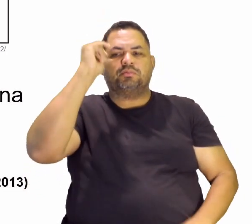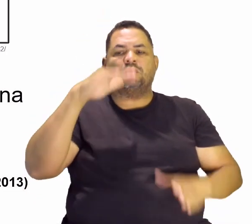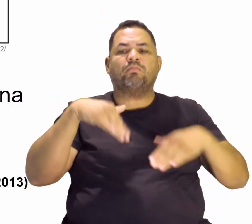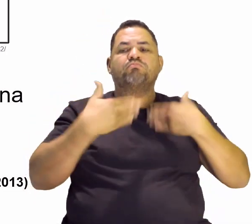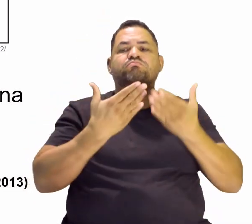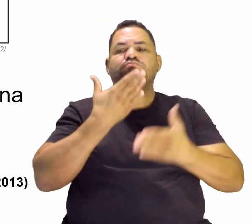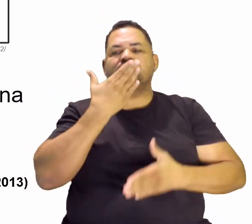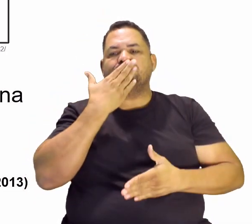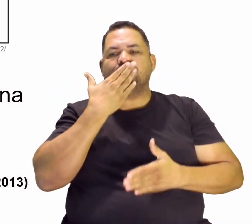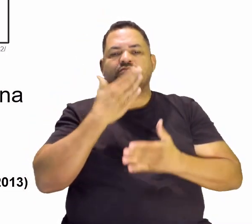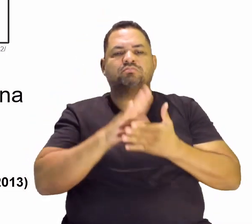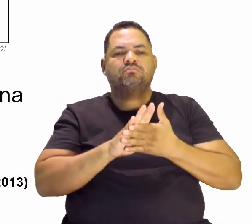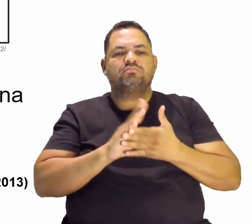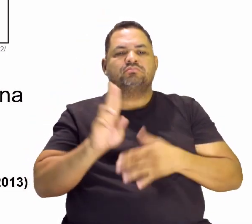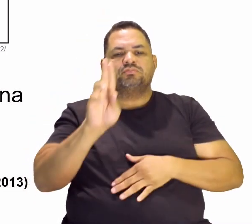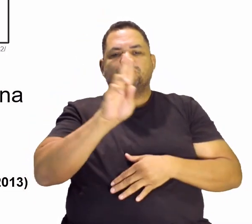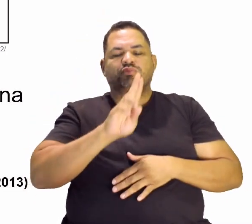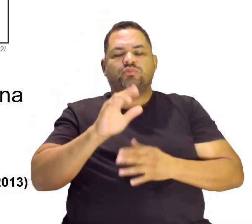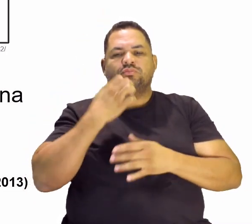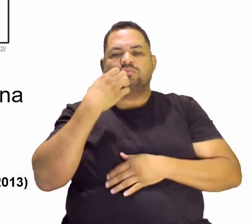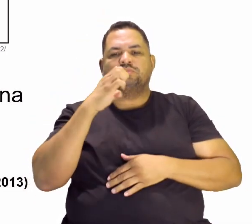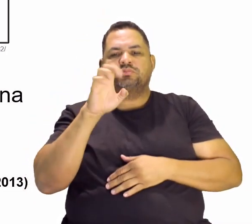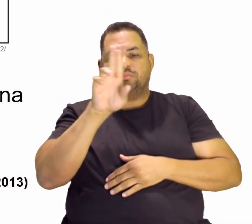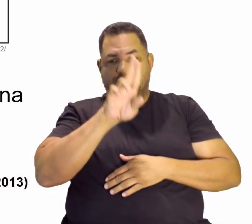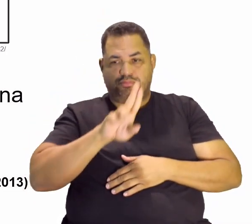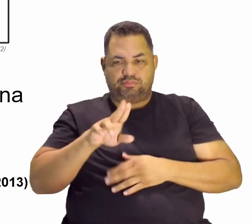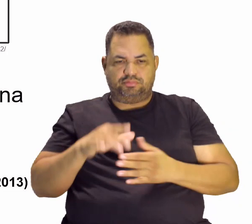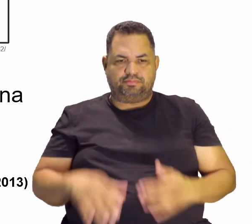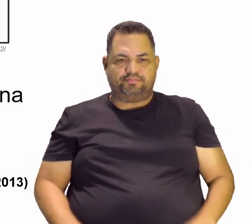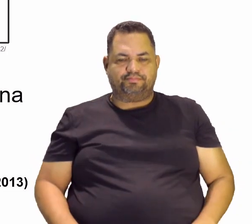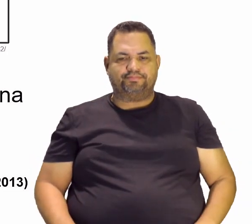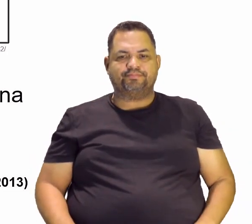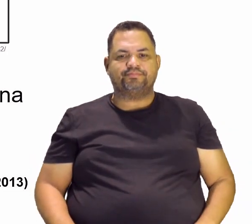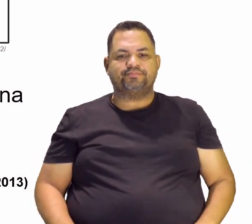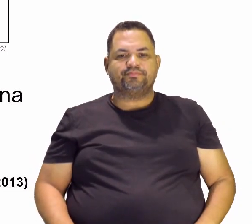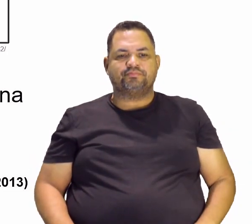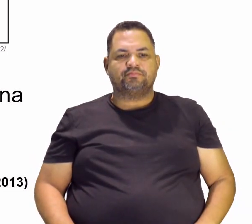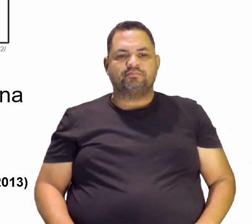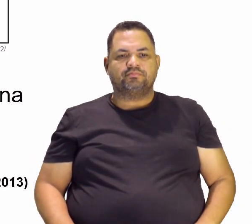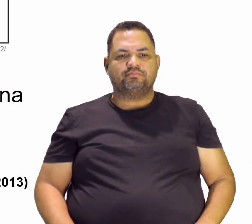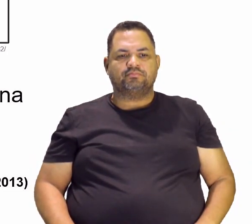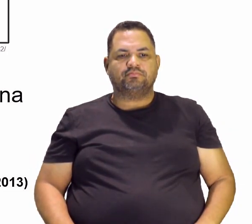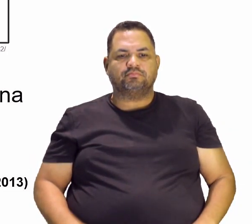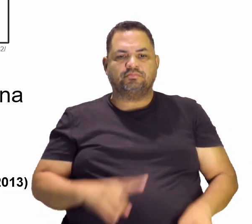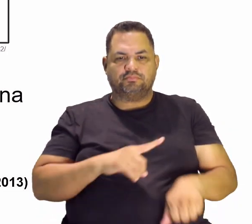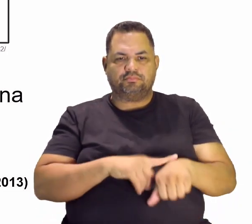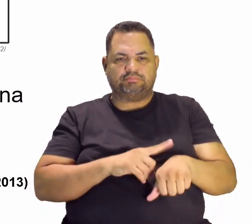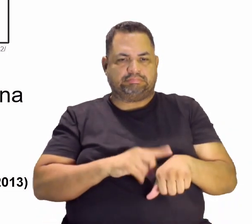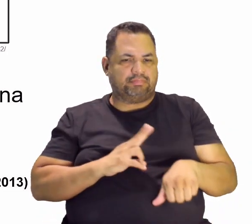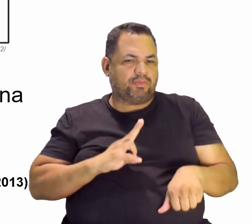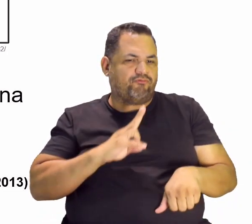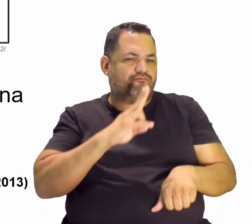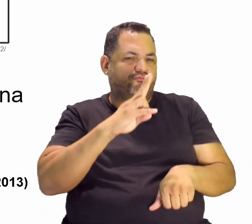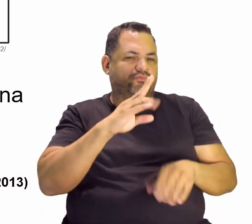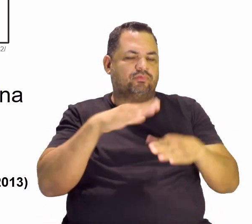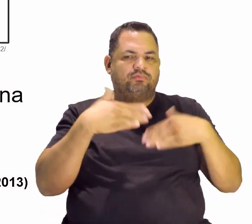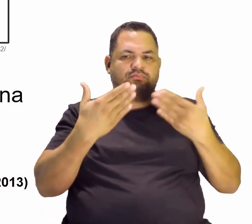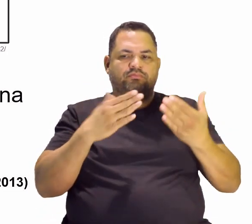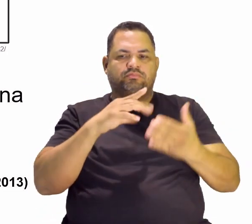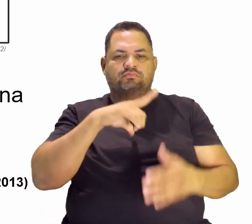de aporte energético que eu vou utilizar. Então, essa intensidade e essa duração, elas vão o quê, prof? Elas